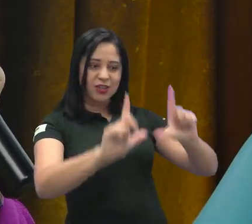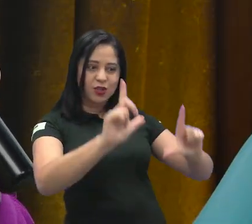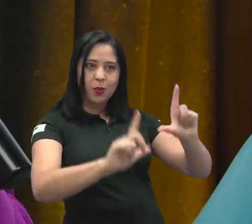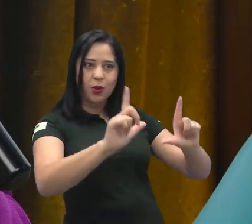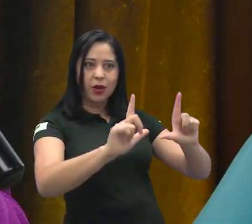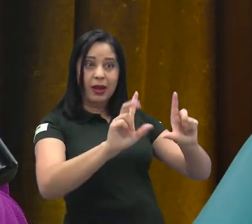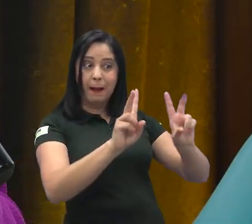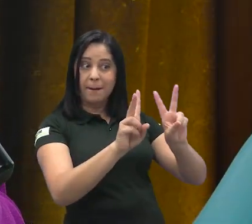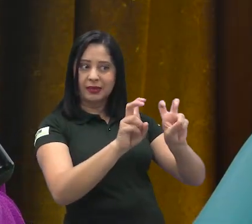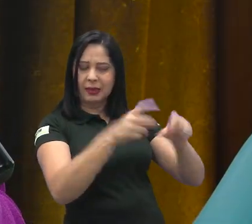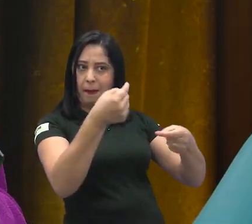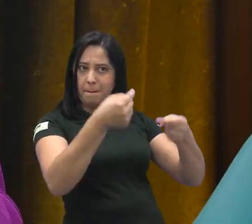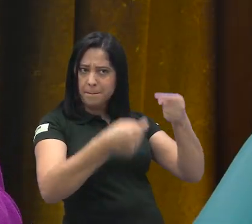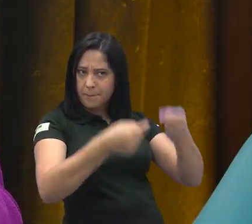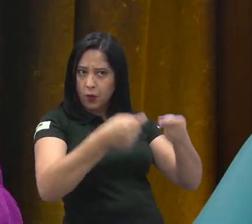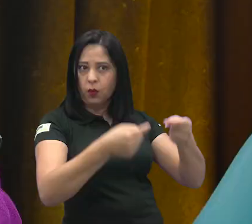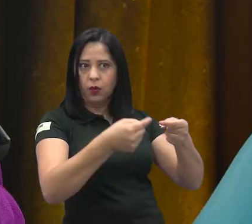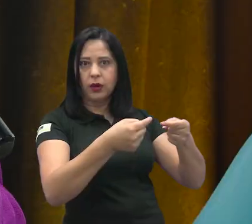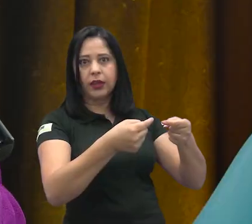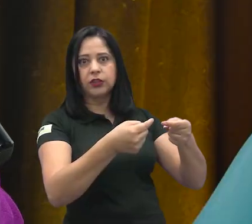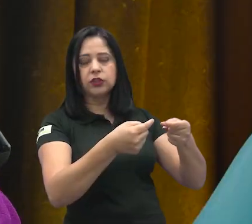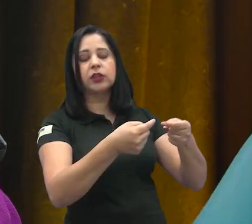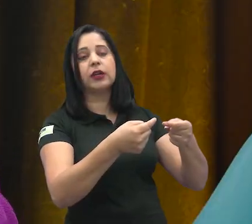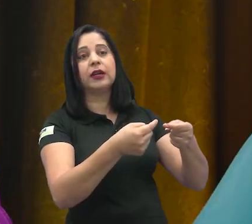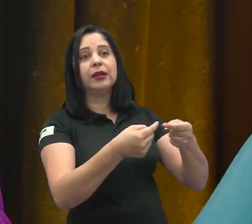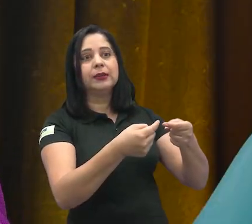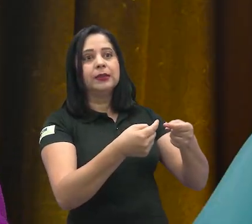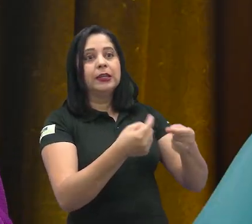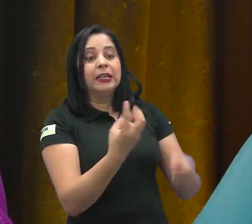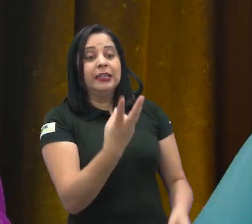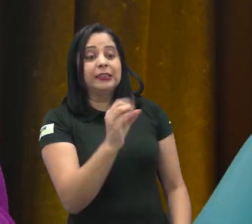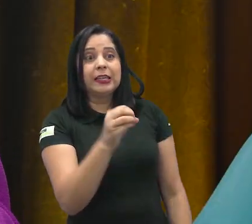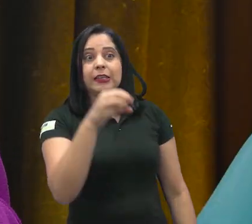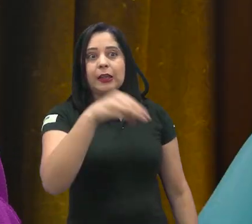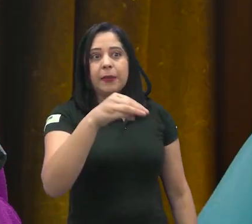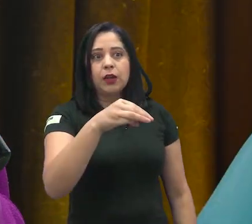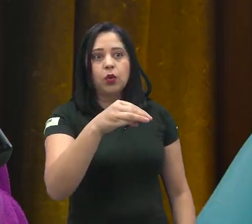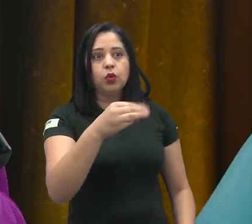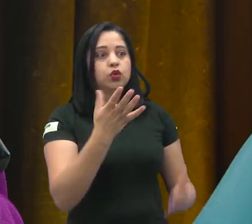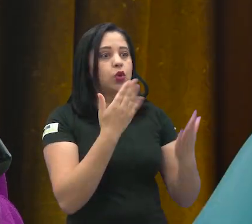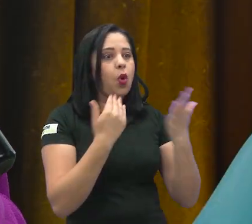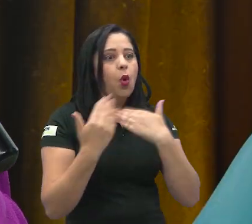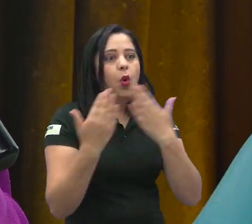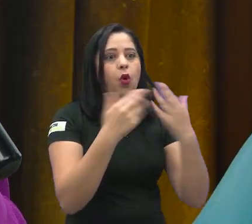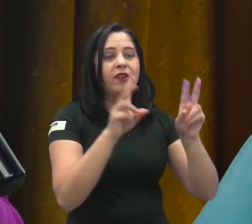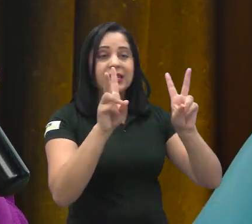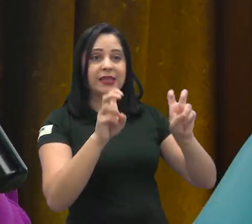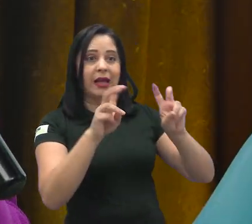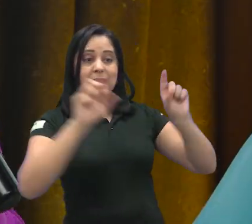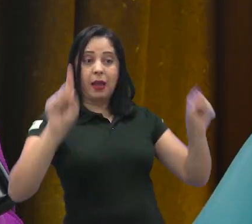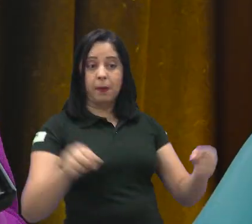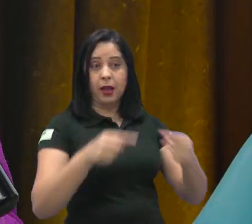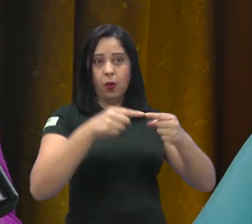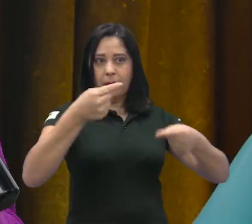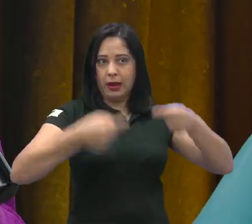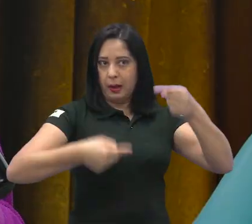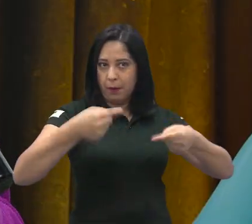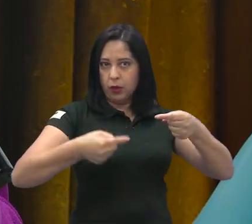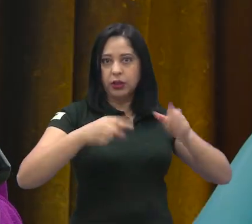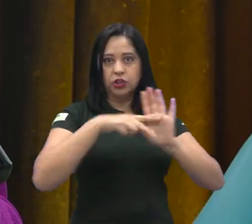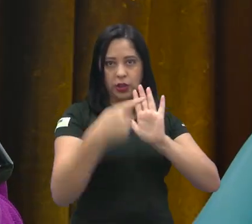né? A gente ter a possibilidade de, durante meia hora, discutir temas que estão relacionados à política da nossa